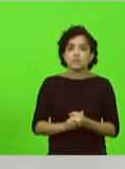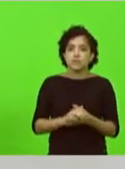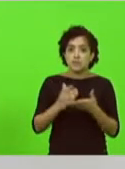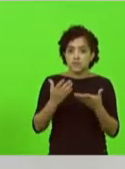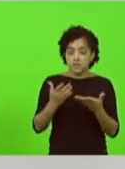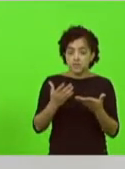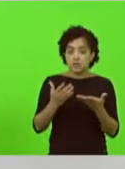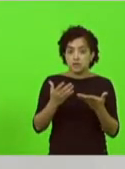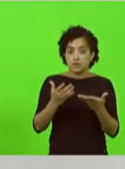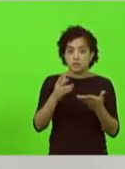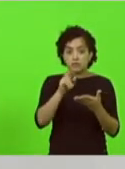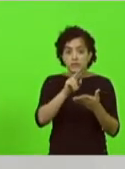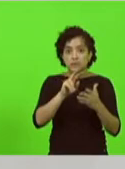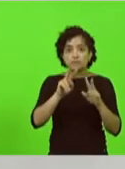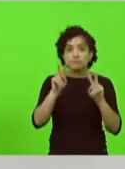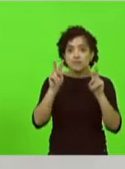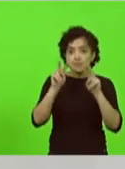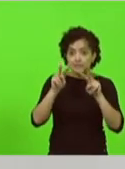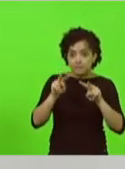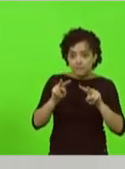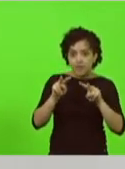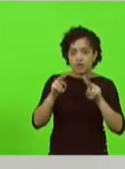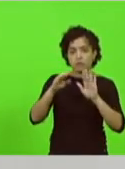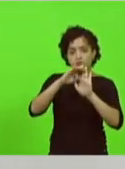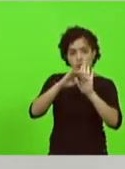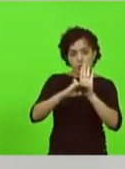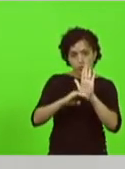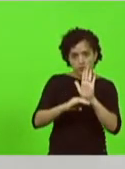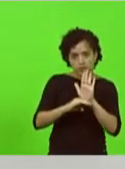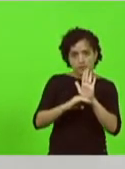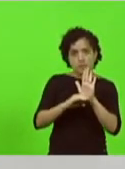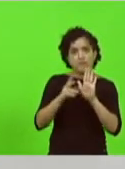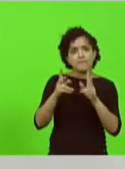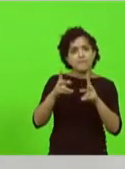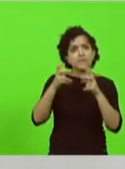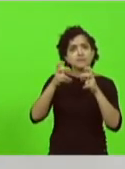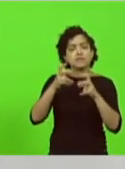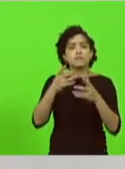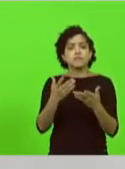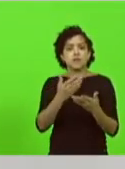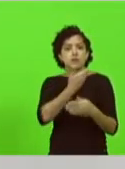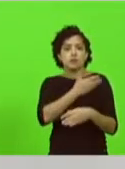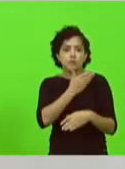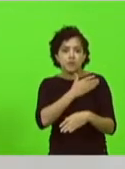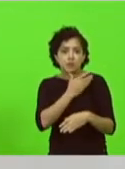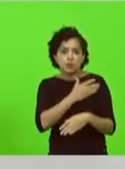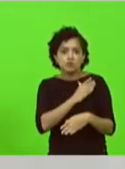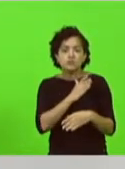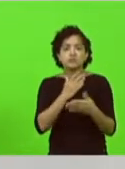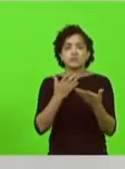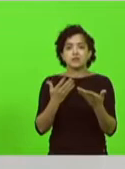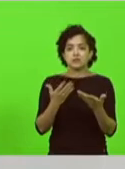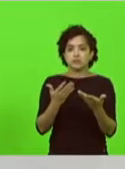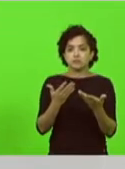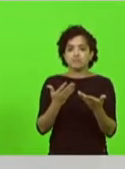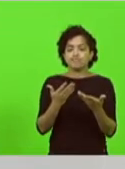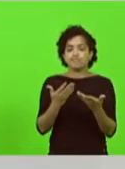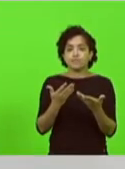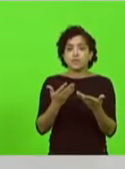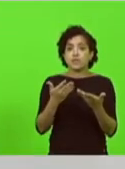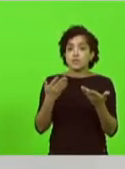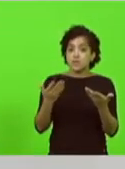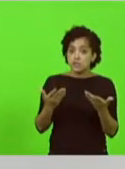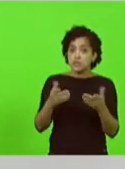assista e veja o imenso mal que o preconceito e a discriminação causam. Também esperam que